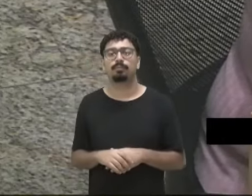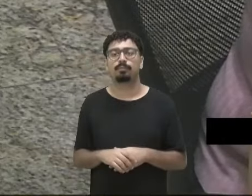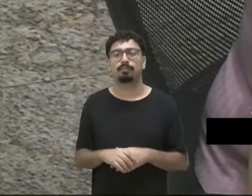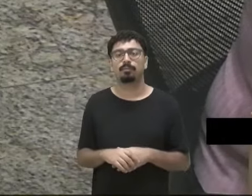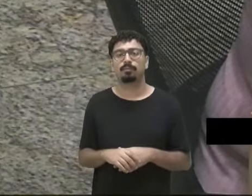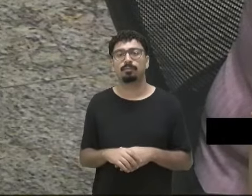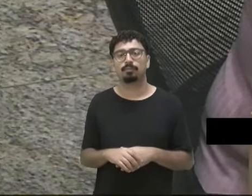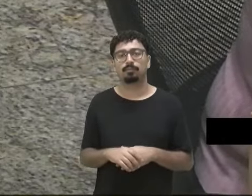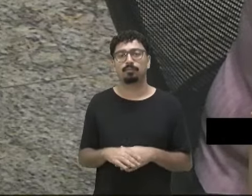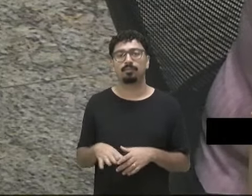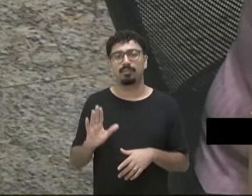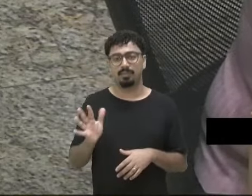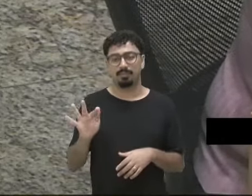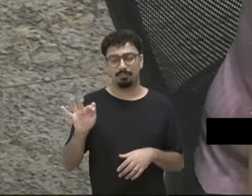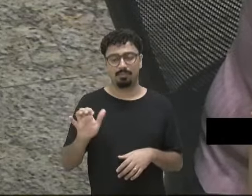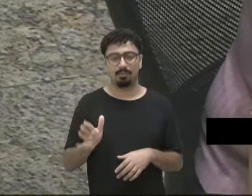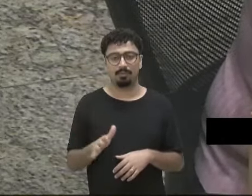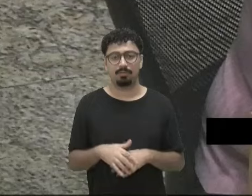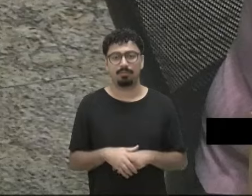Já está acabando.